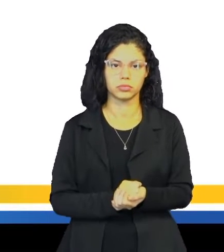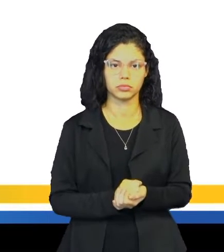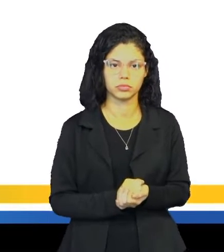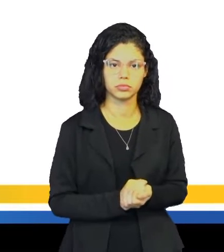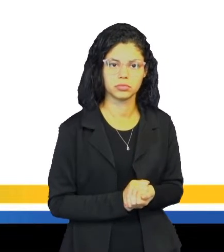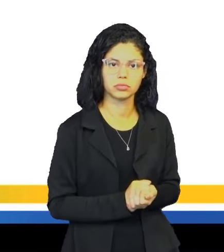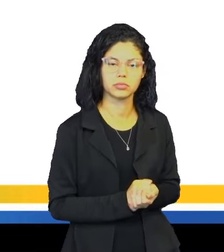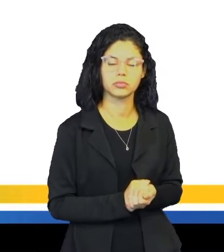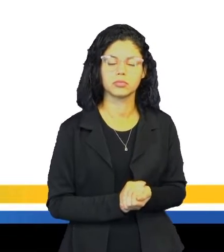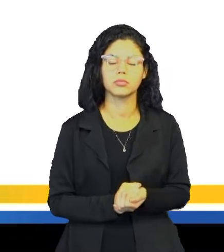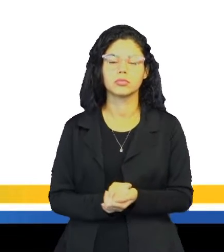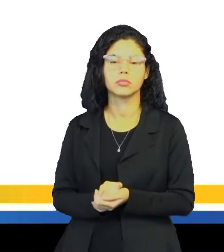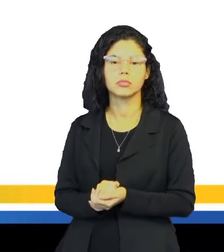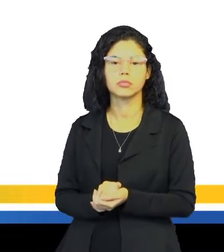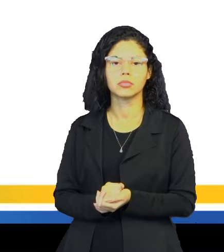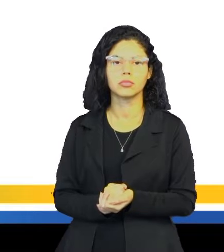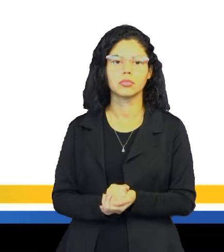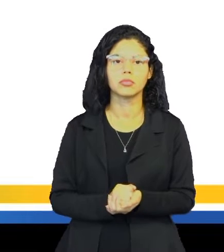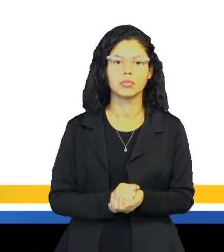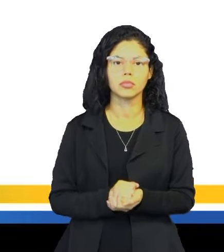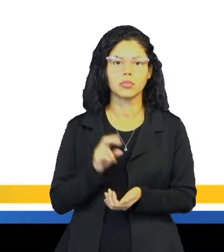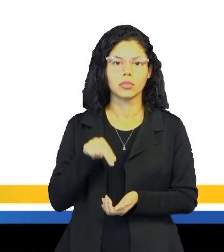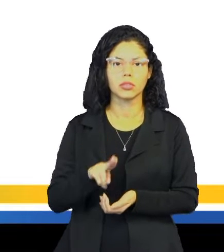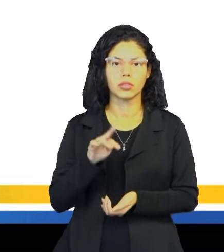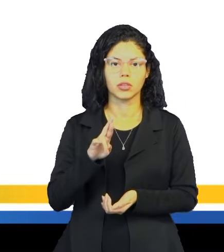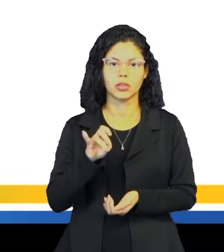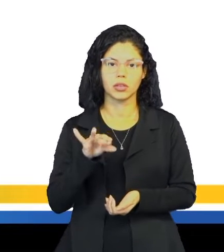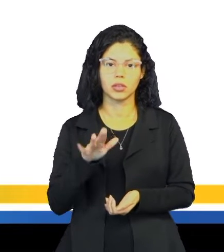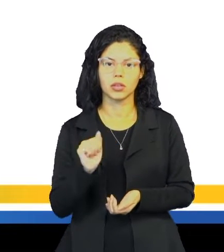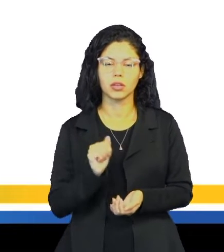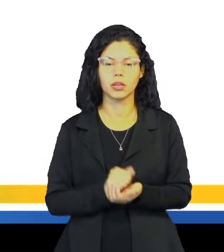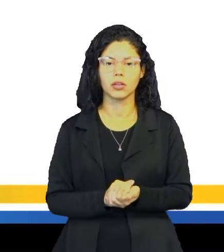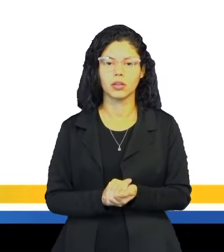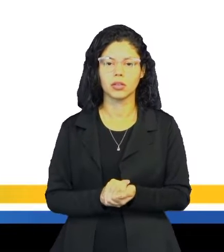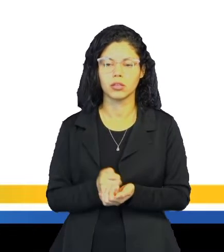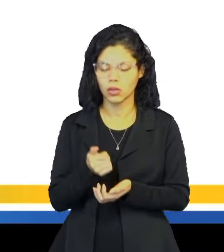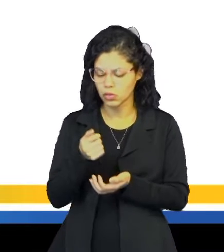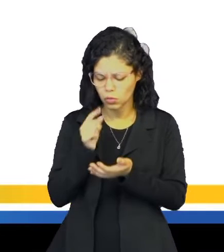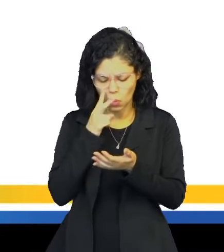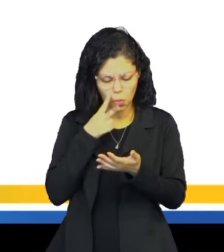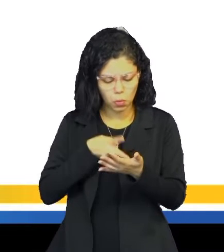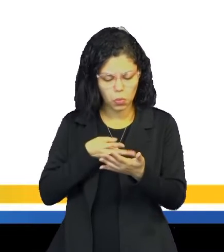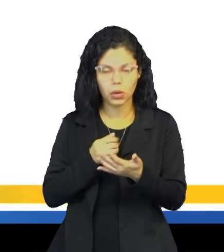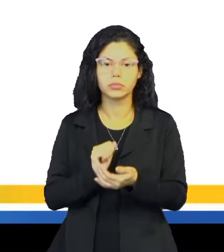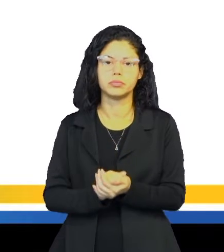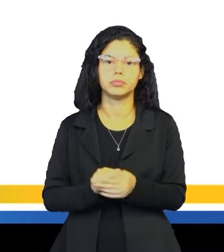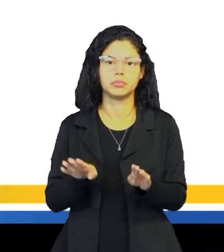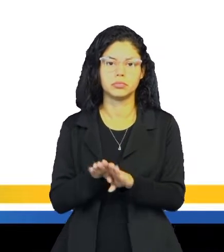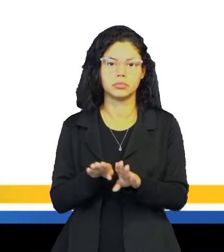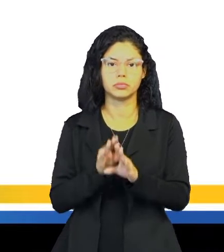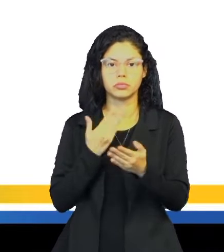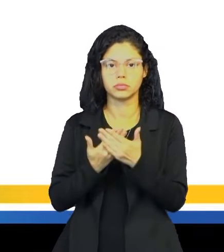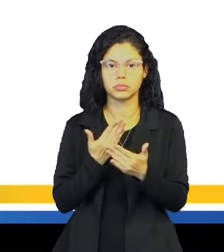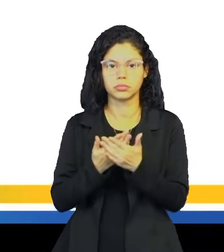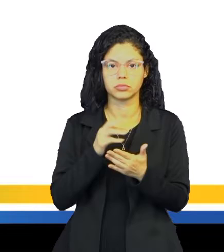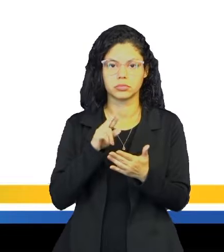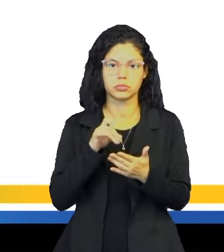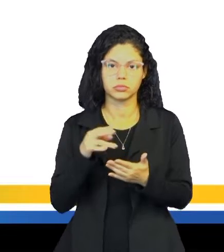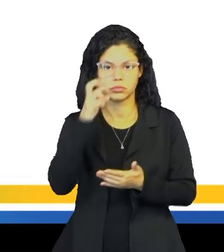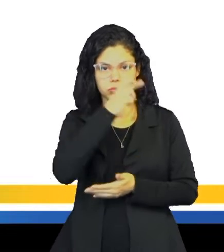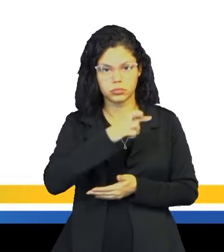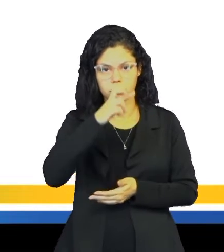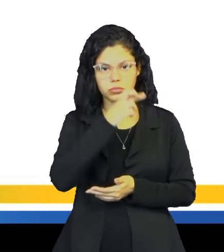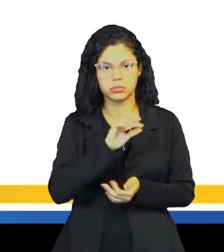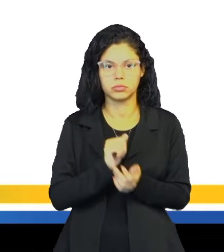lápides, nos túmulos. A numismática, que estuda as moedas. A genealogia, que checa ali